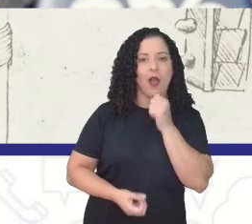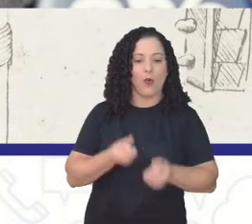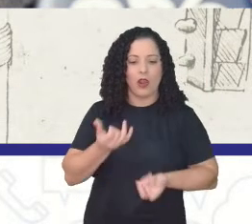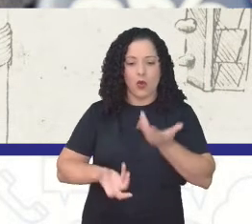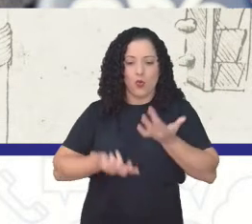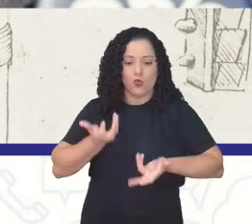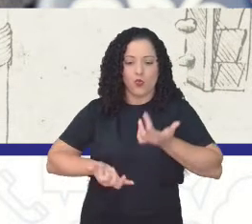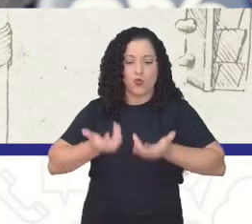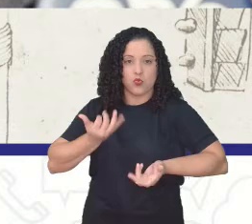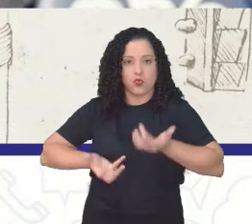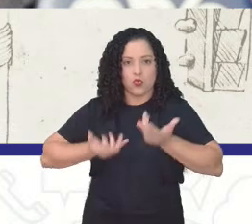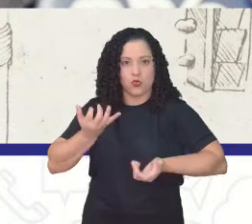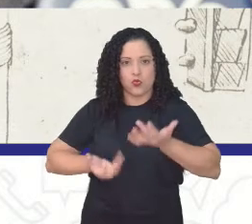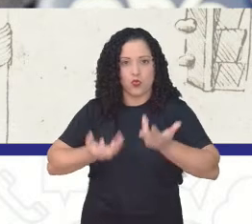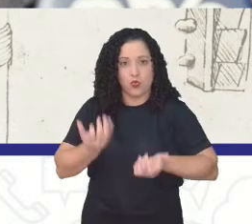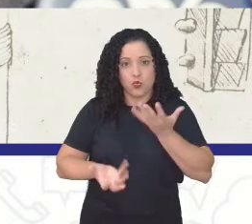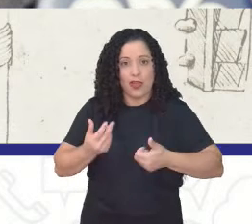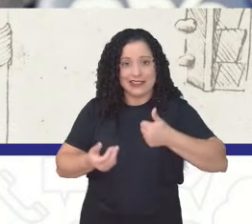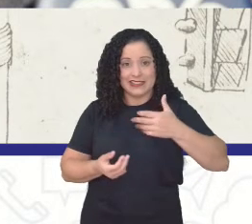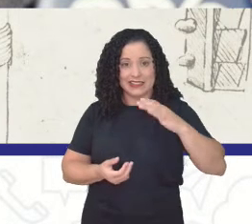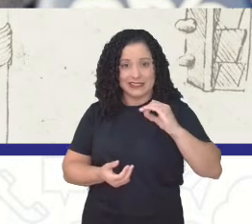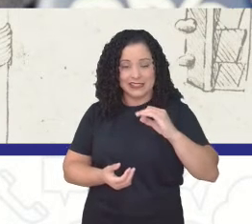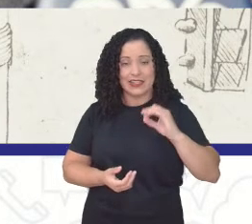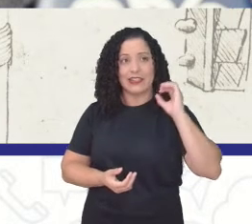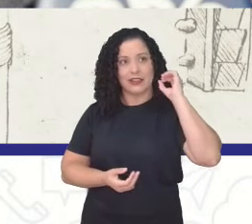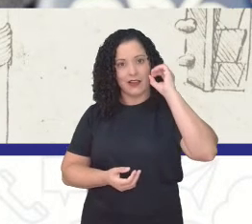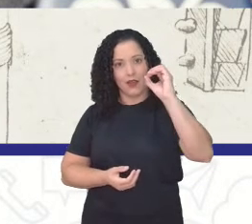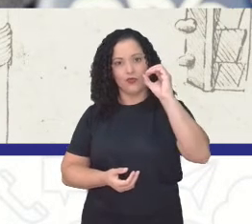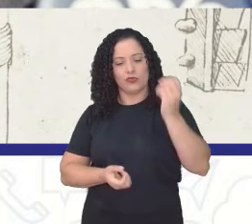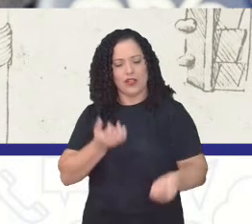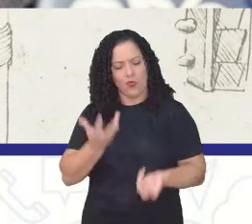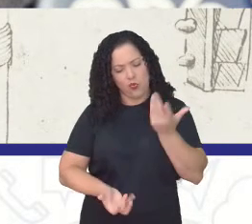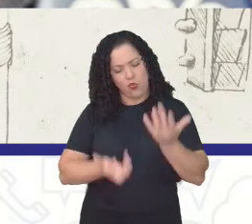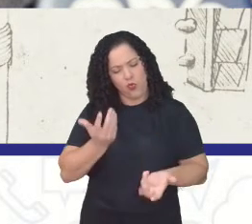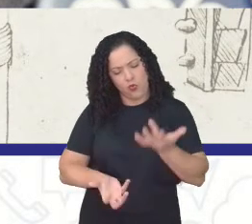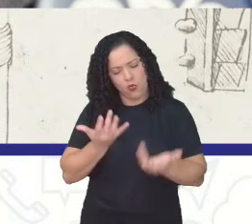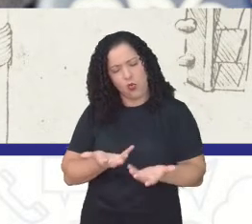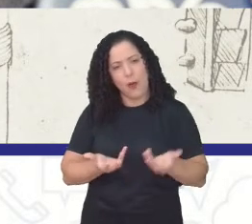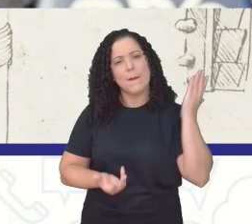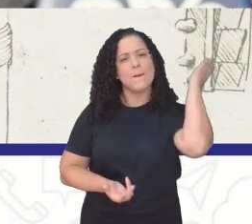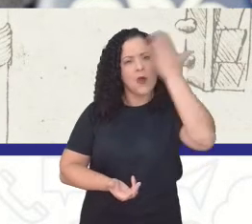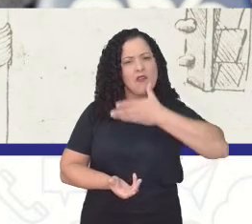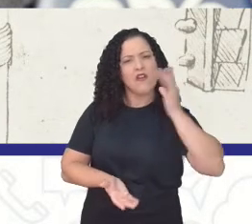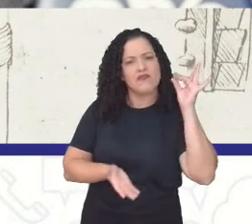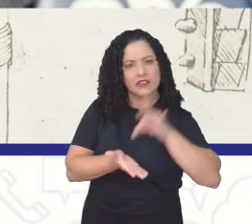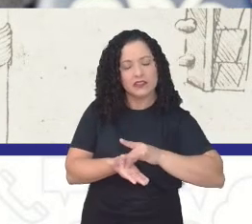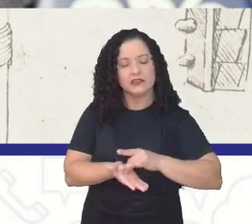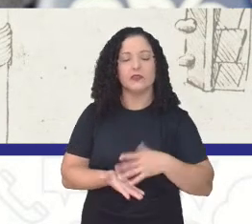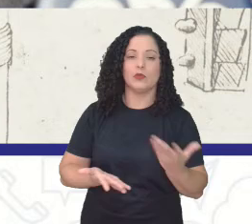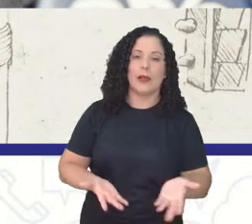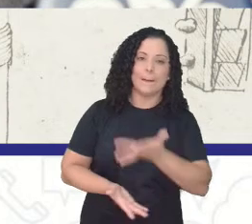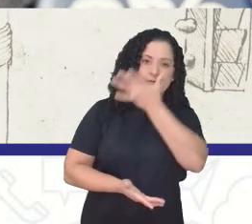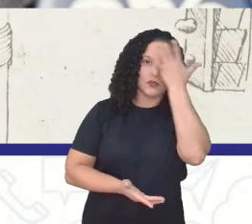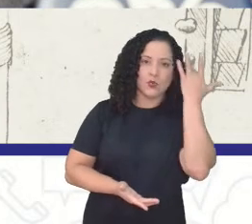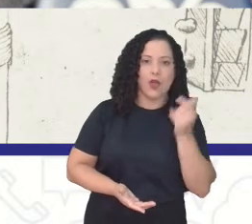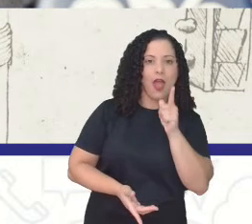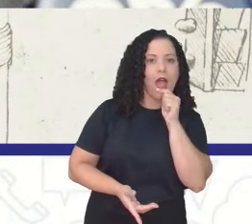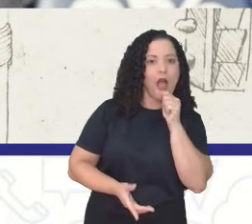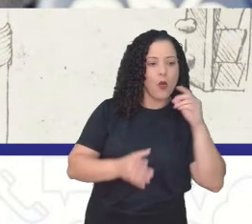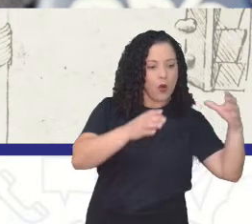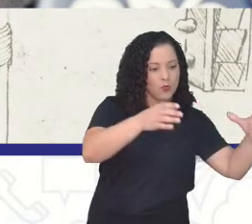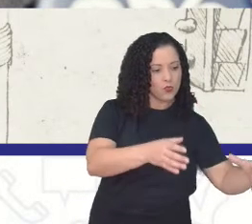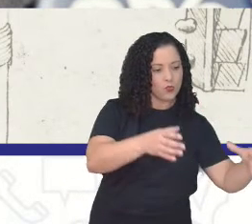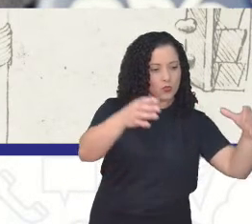a uma temperatura de 100 graus Celsius? Então o cara ele pegava várias quantidades de água em várias